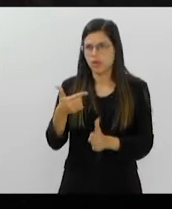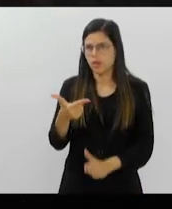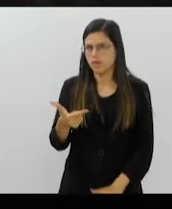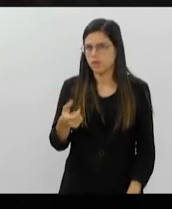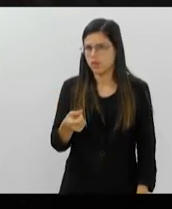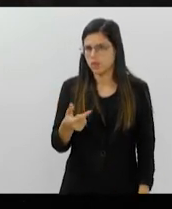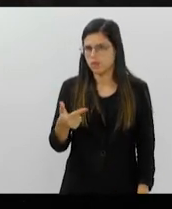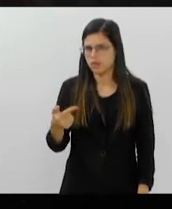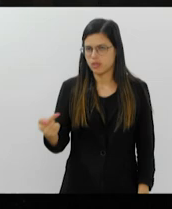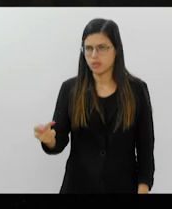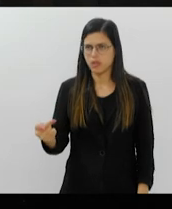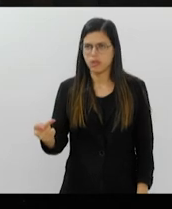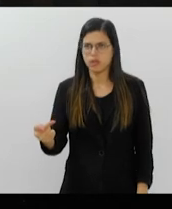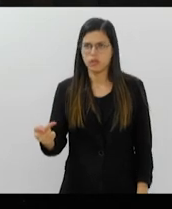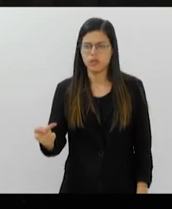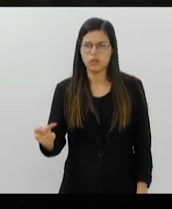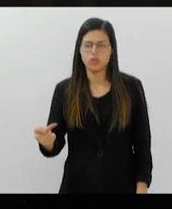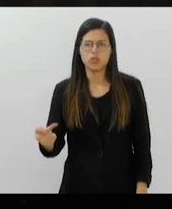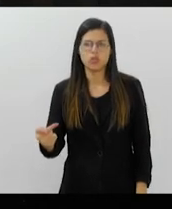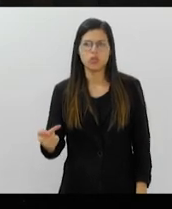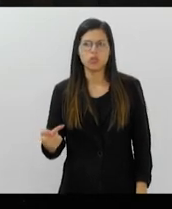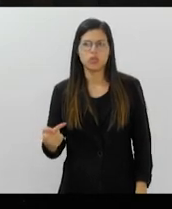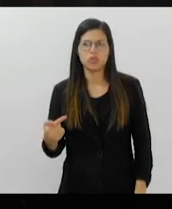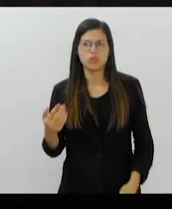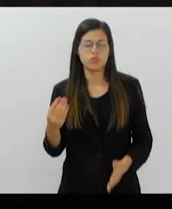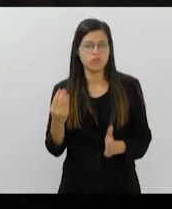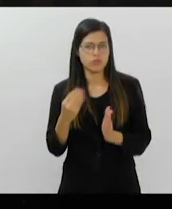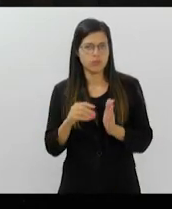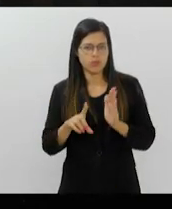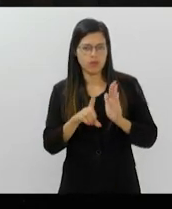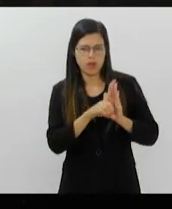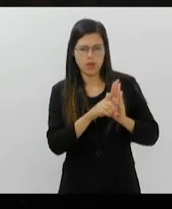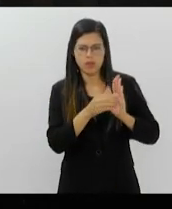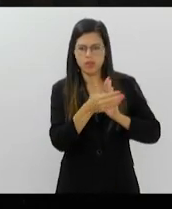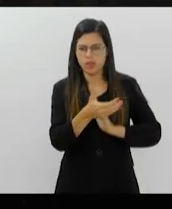2024-2027, que foi instituído pela Lei